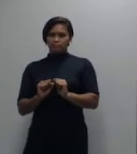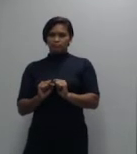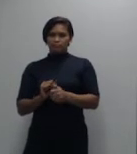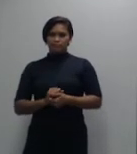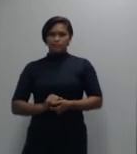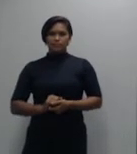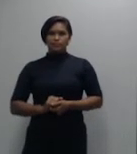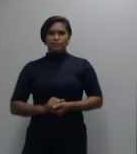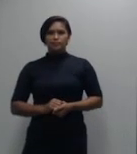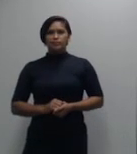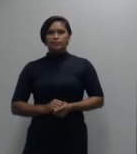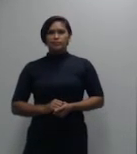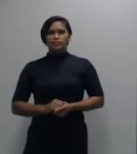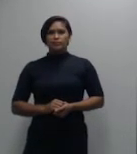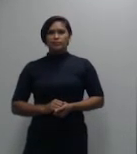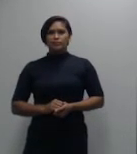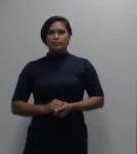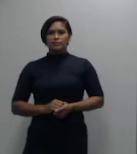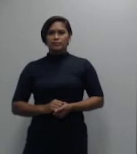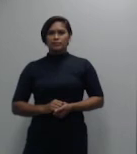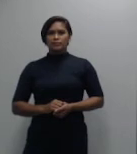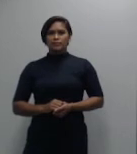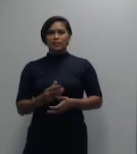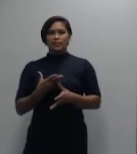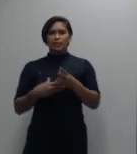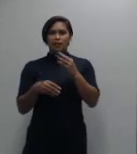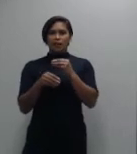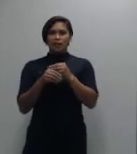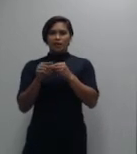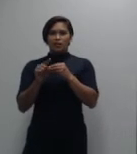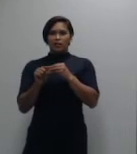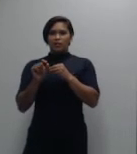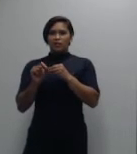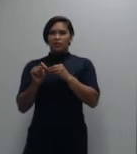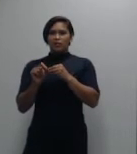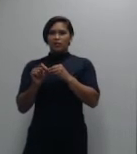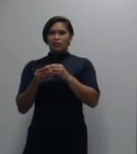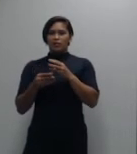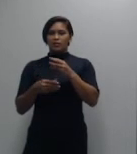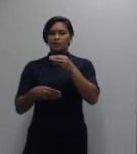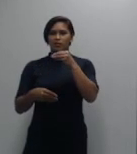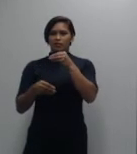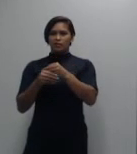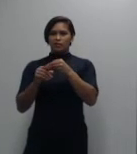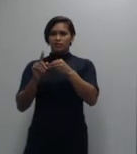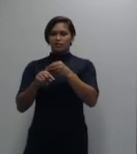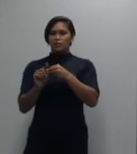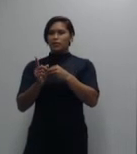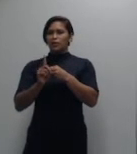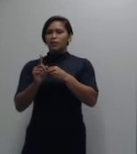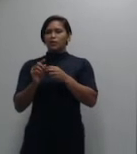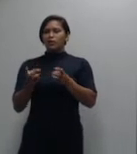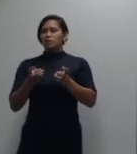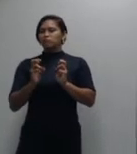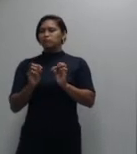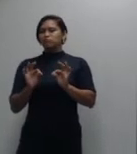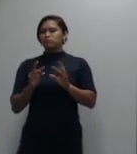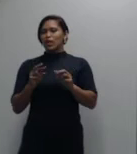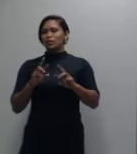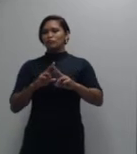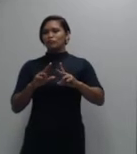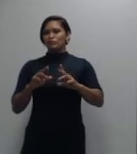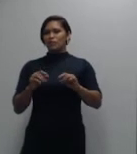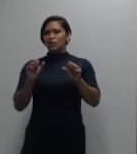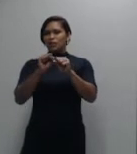reunir é acrescentando que não considero um compatível com